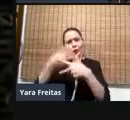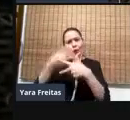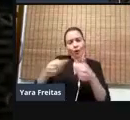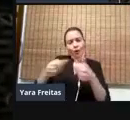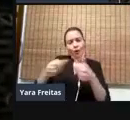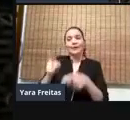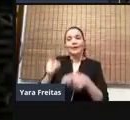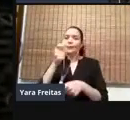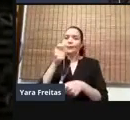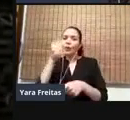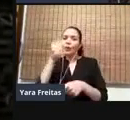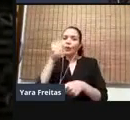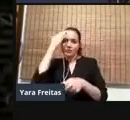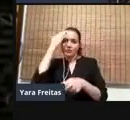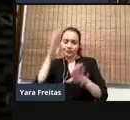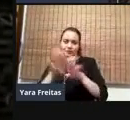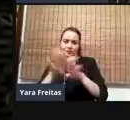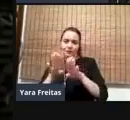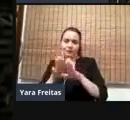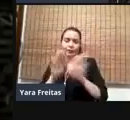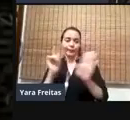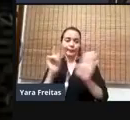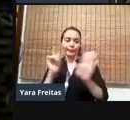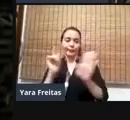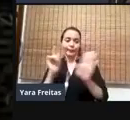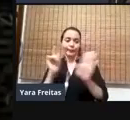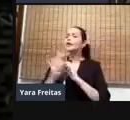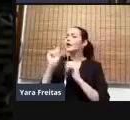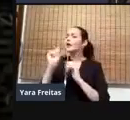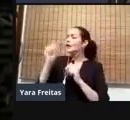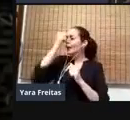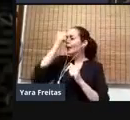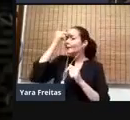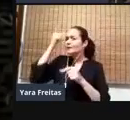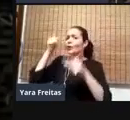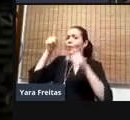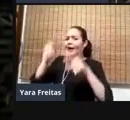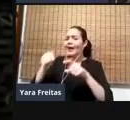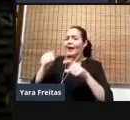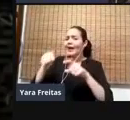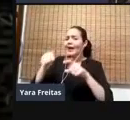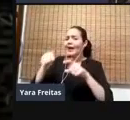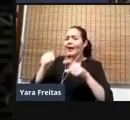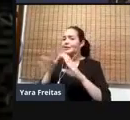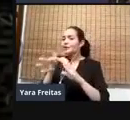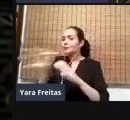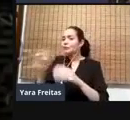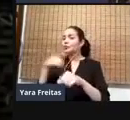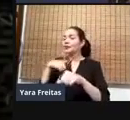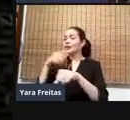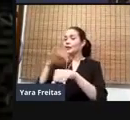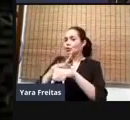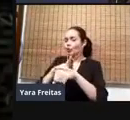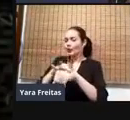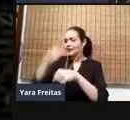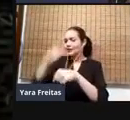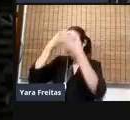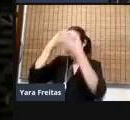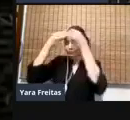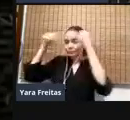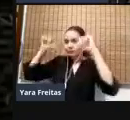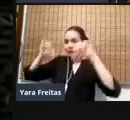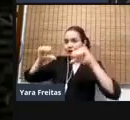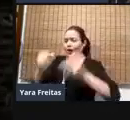Lindsay, quem vai ter a demência de Alzheimer? Quem vai ter a doença de Alzheimer? O que eu posso fazer para eu